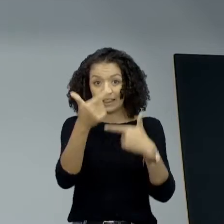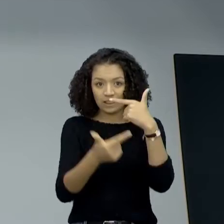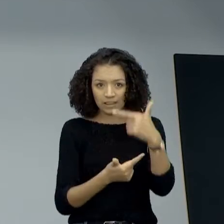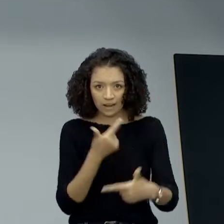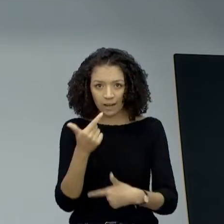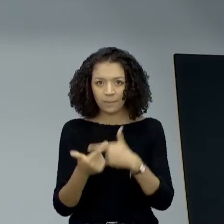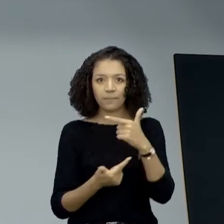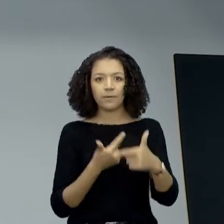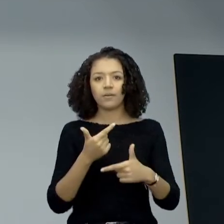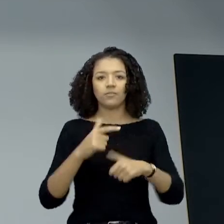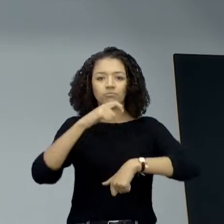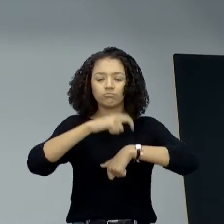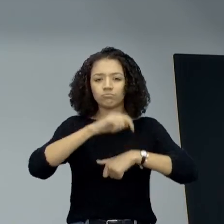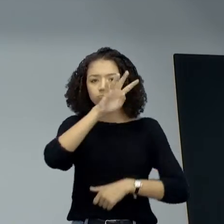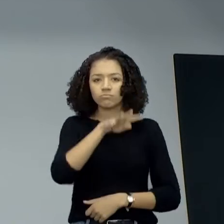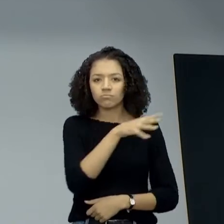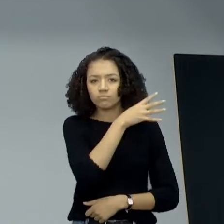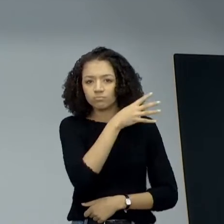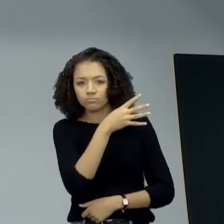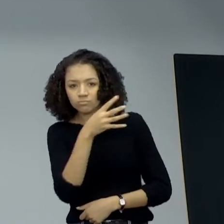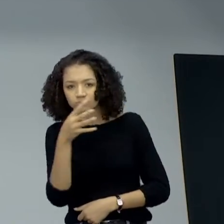os itinerários formativos e os